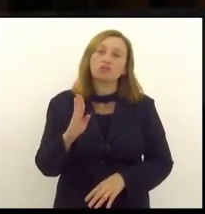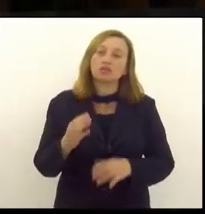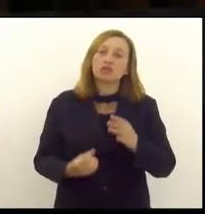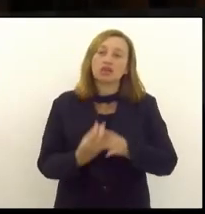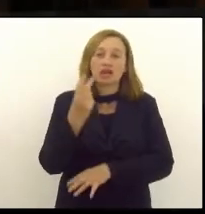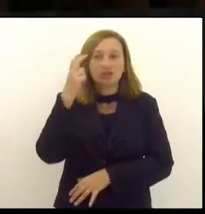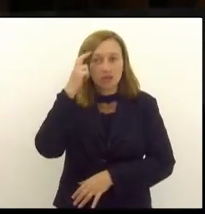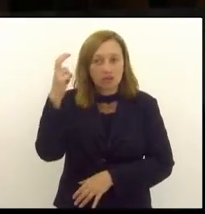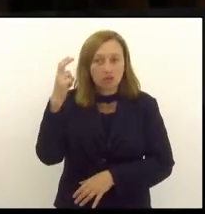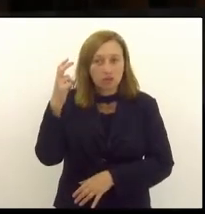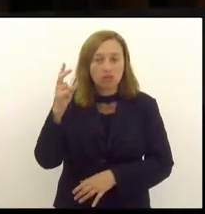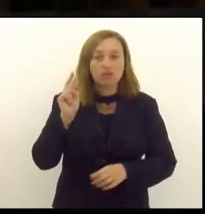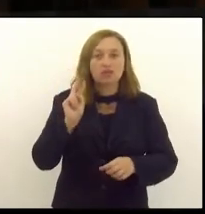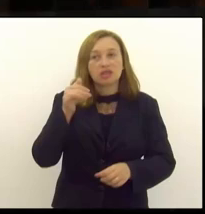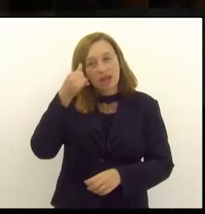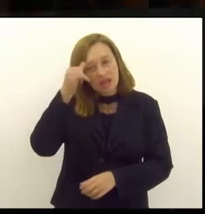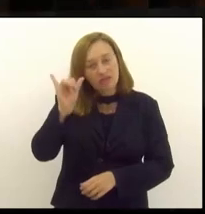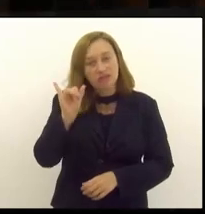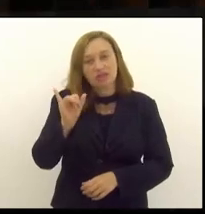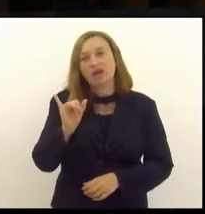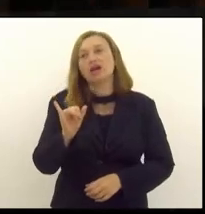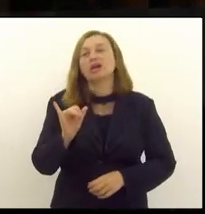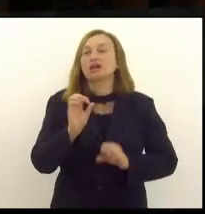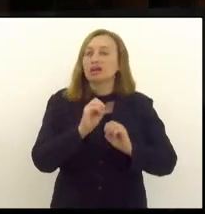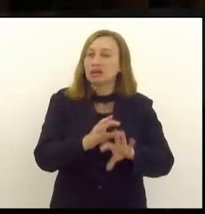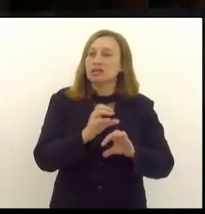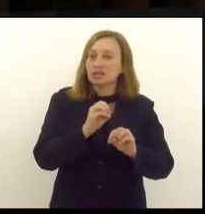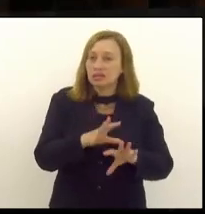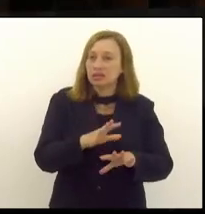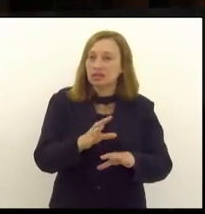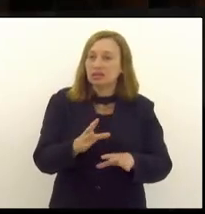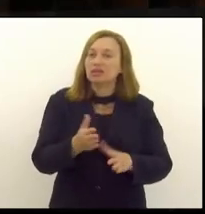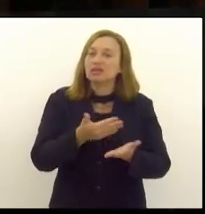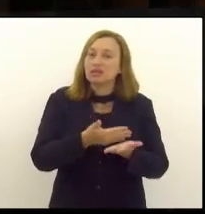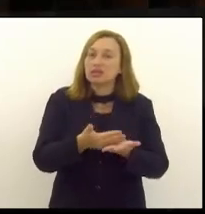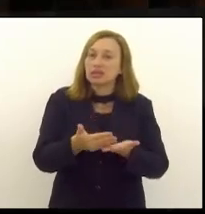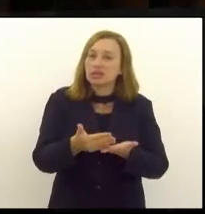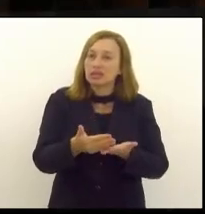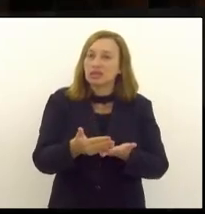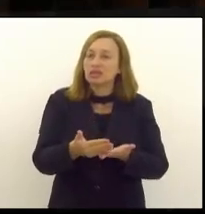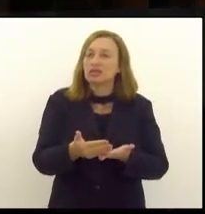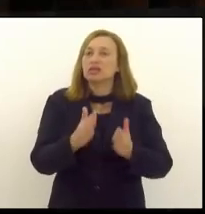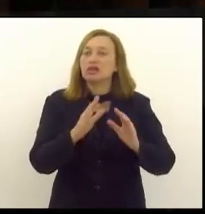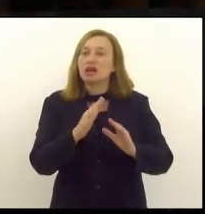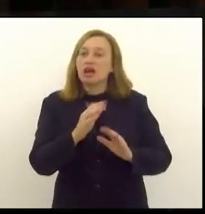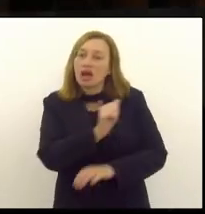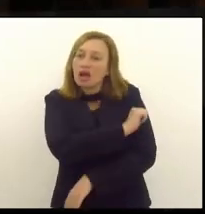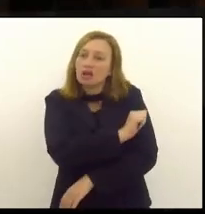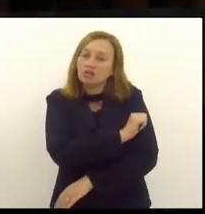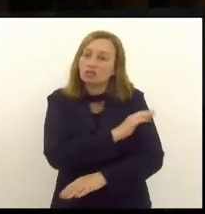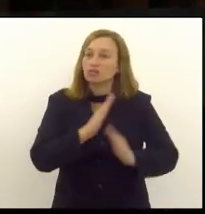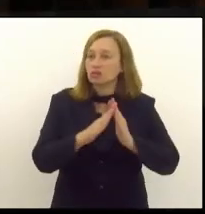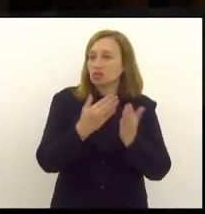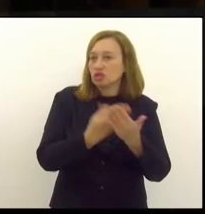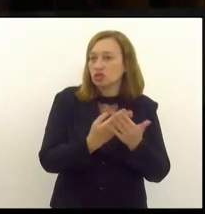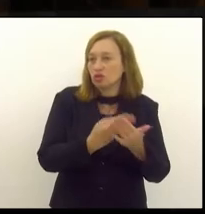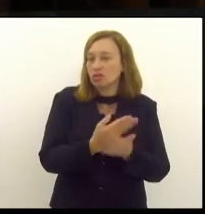da cultura da prevenção ensinada desde cedo para alunos de escolas municipais.